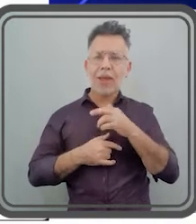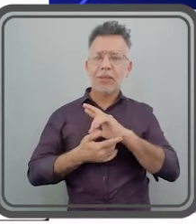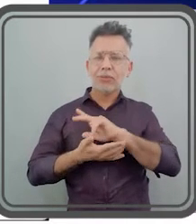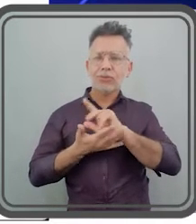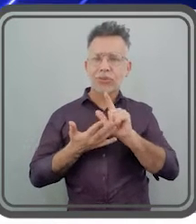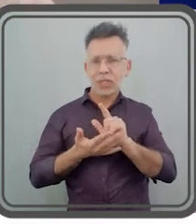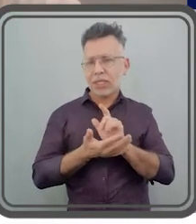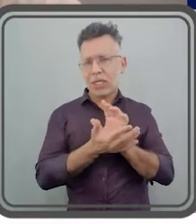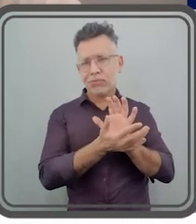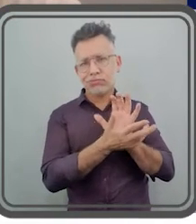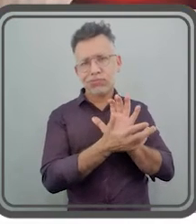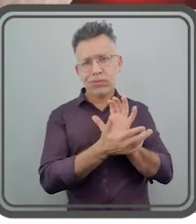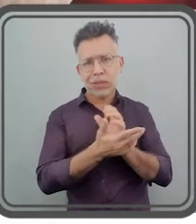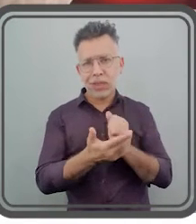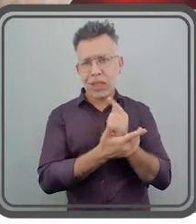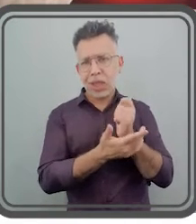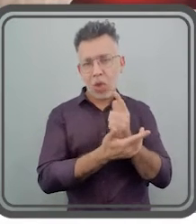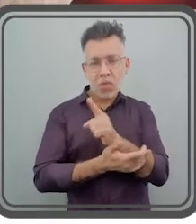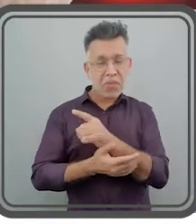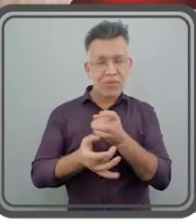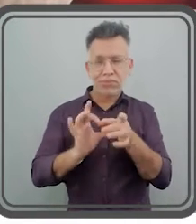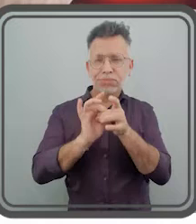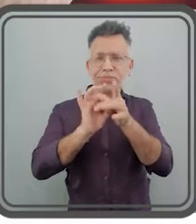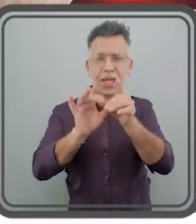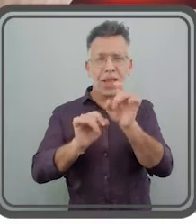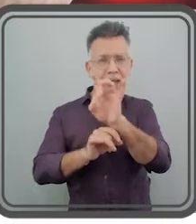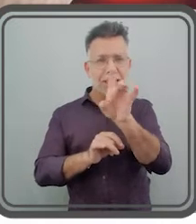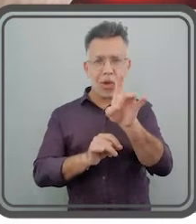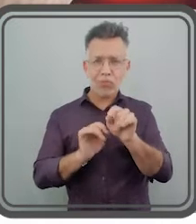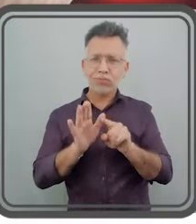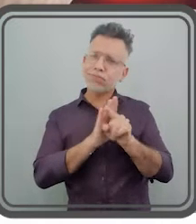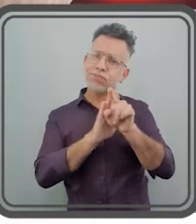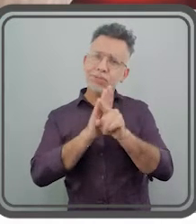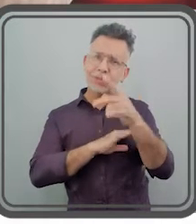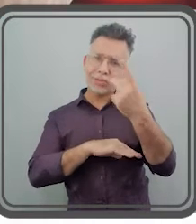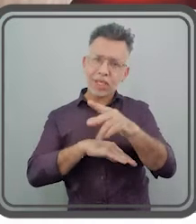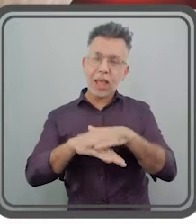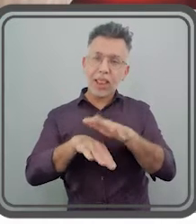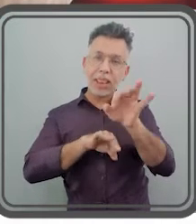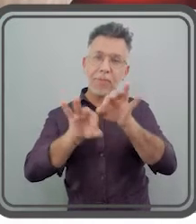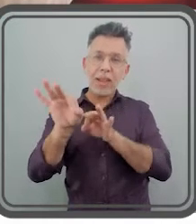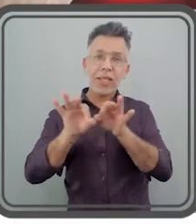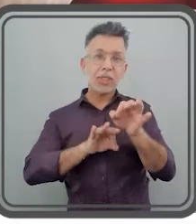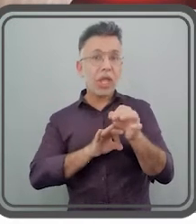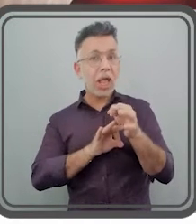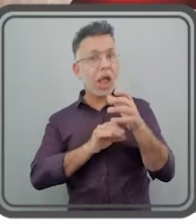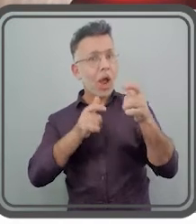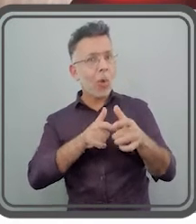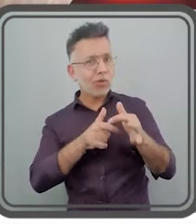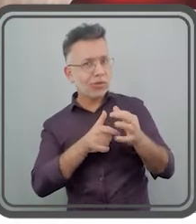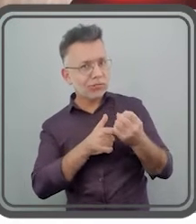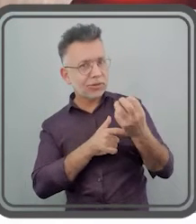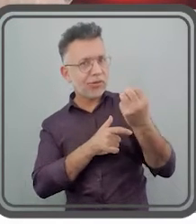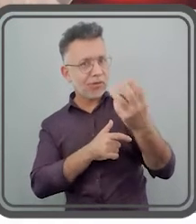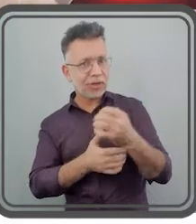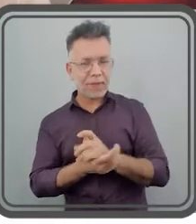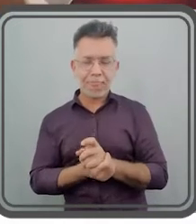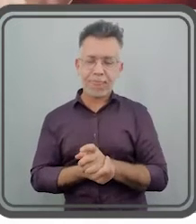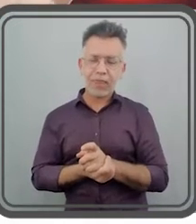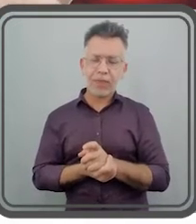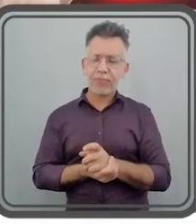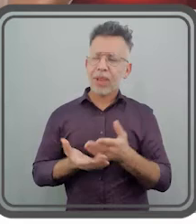para benefício da audiência que cada um possa fazer a sua pesquisa daí Itapuã deixando para onde vai agora